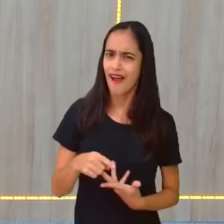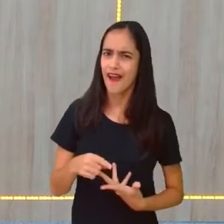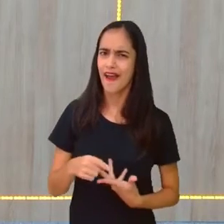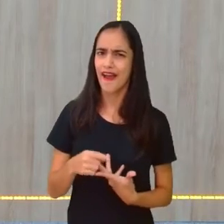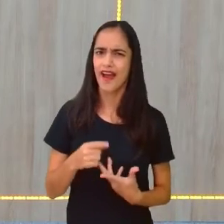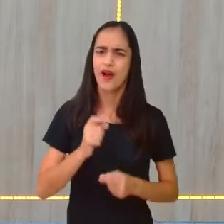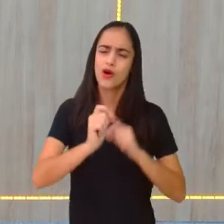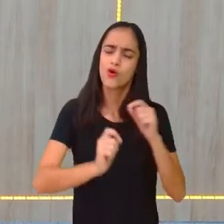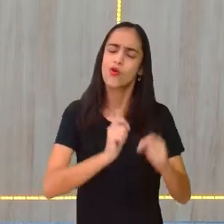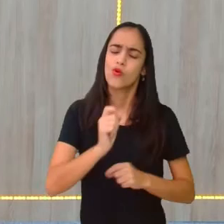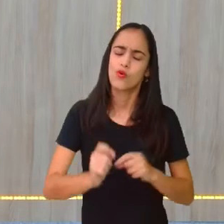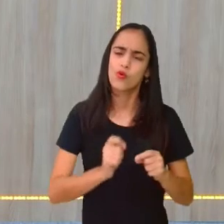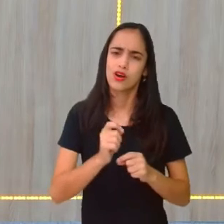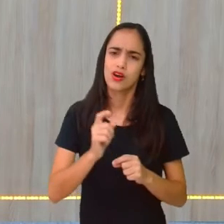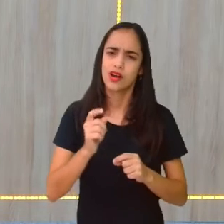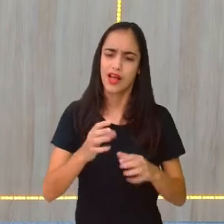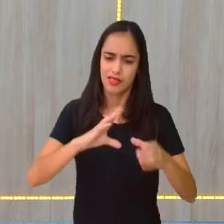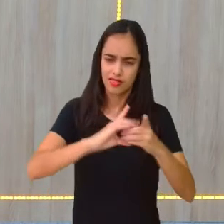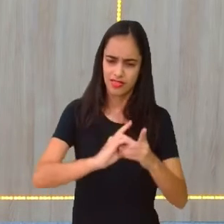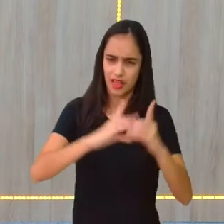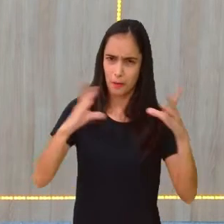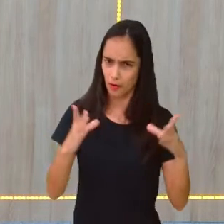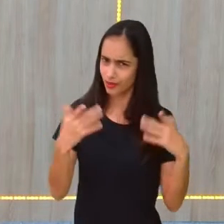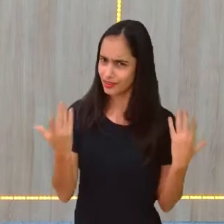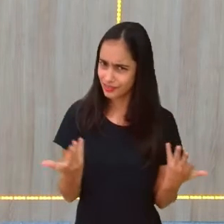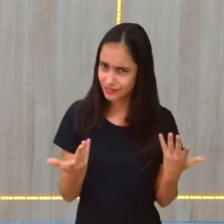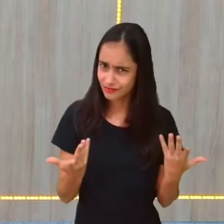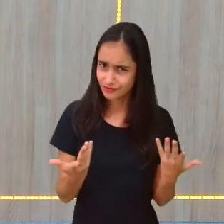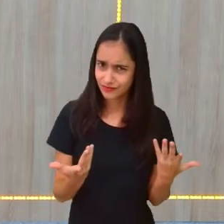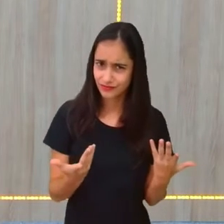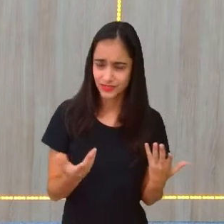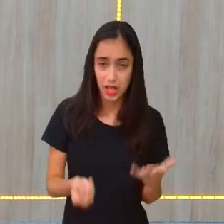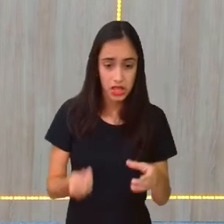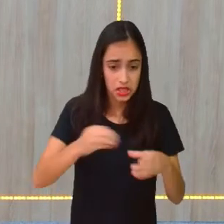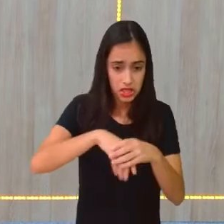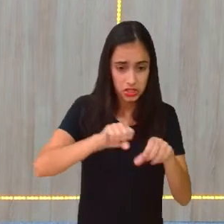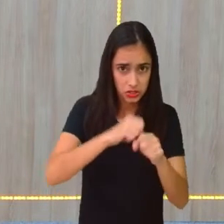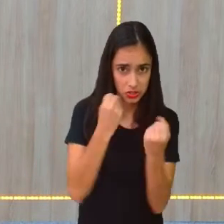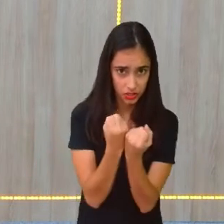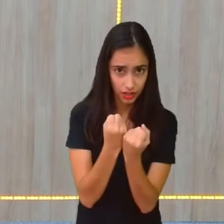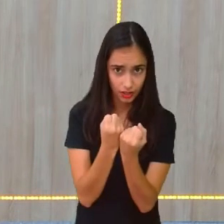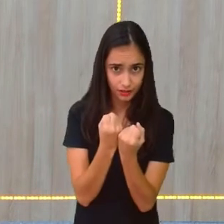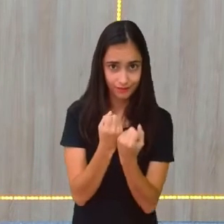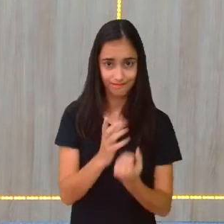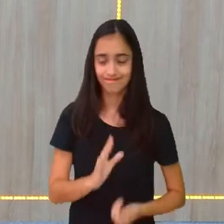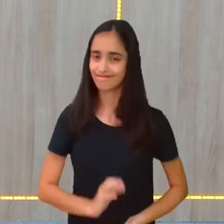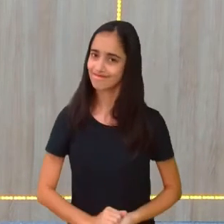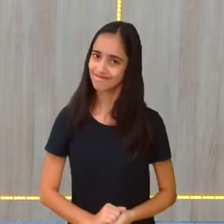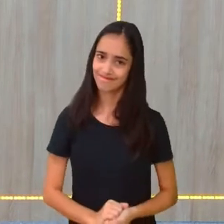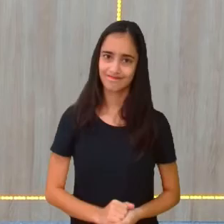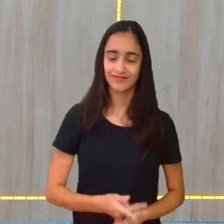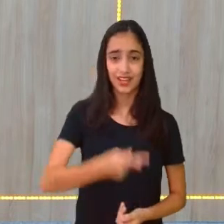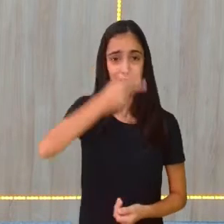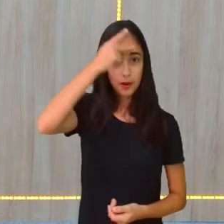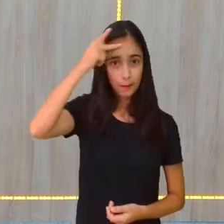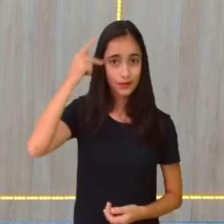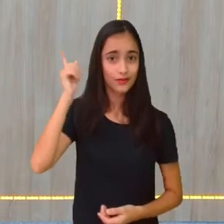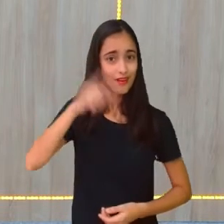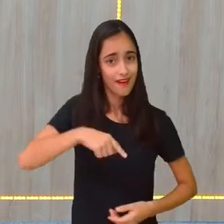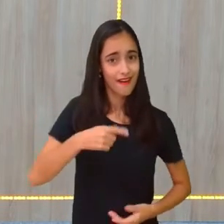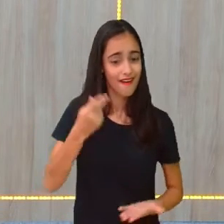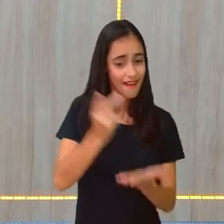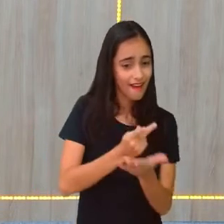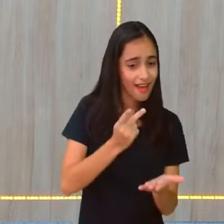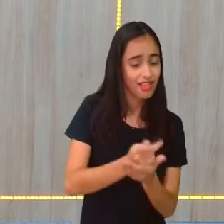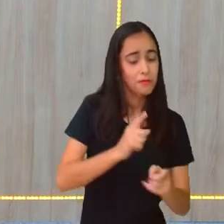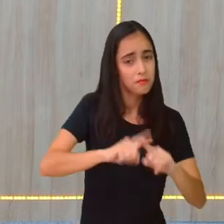uma sociedade democrática de direito, exato, por mais criminoso que seja o camarada, ele tem direito